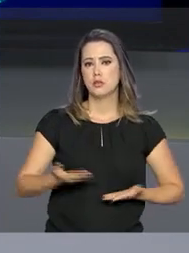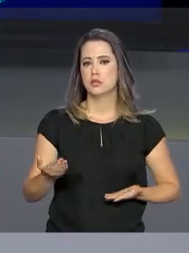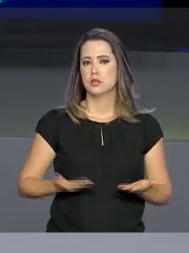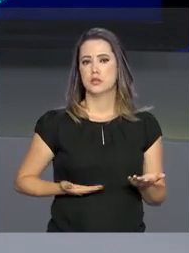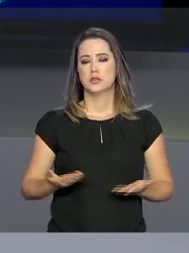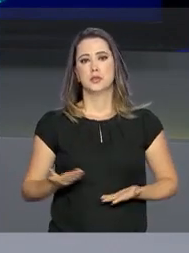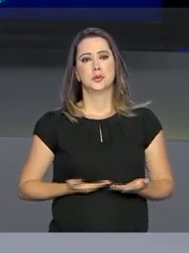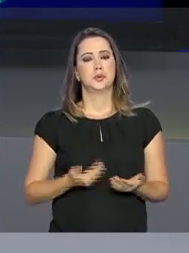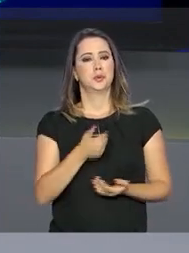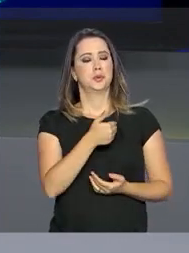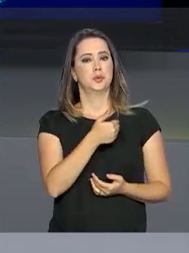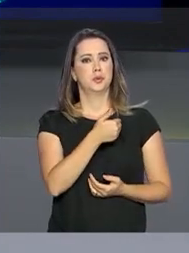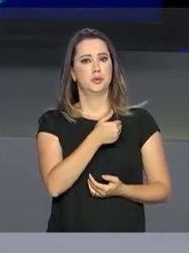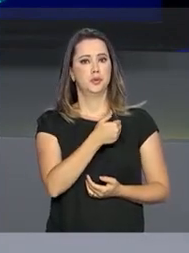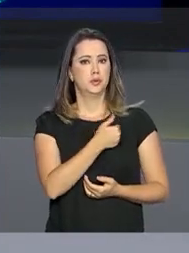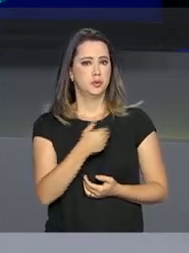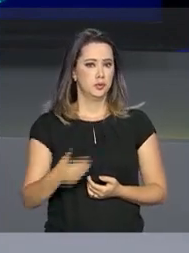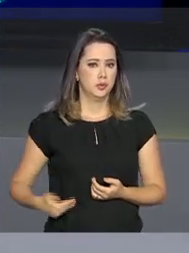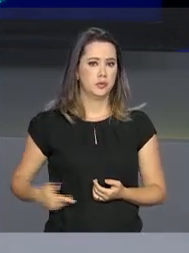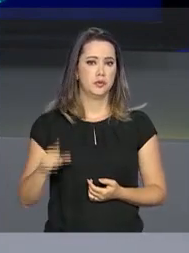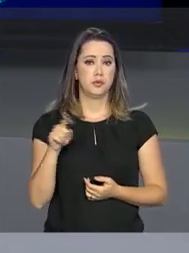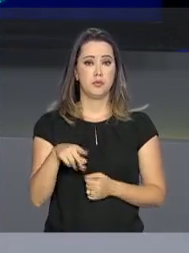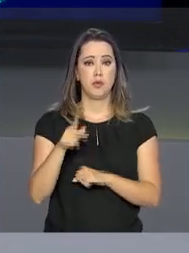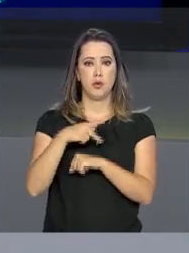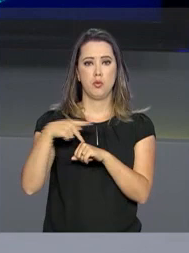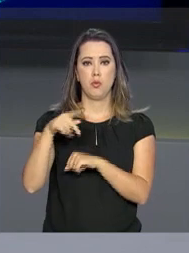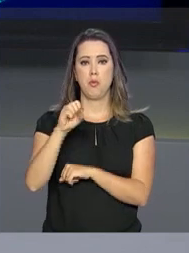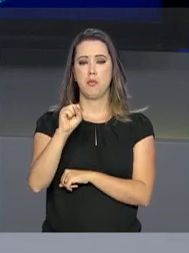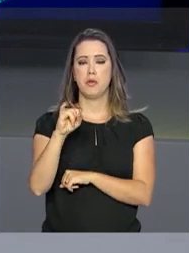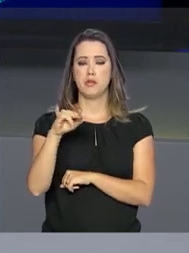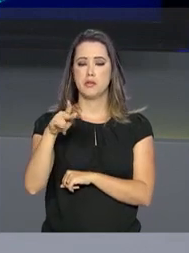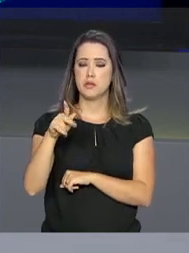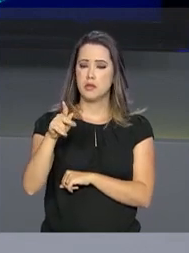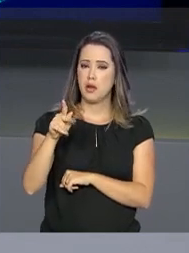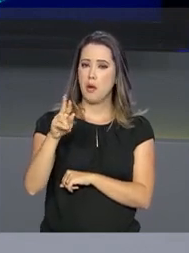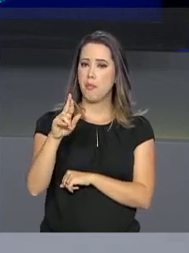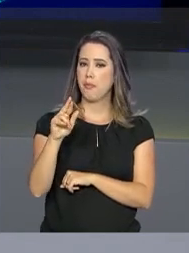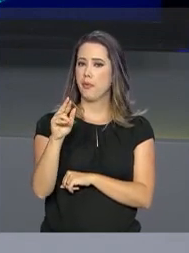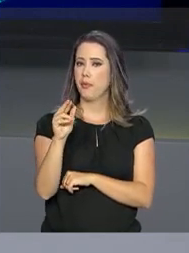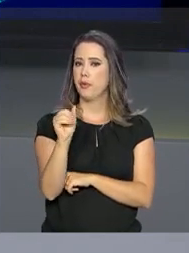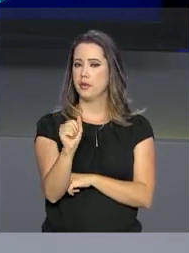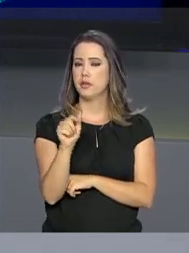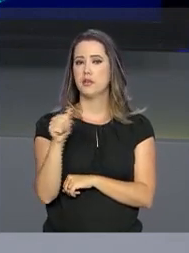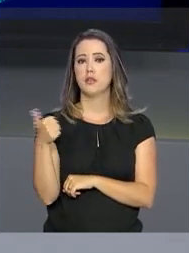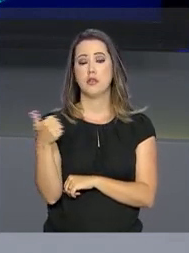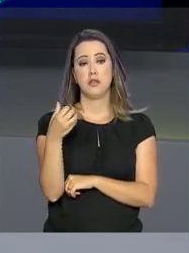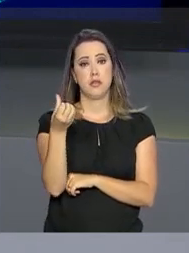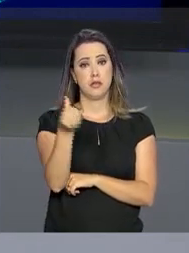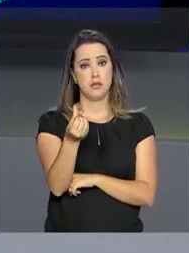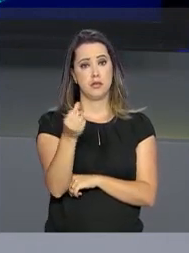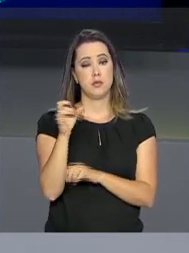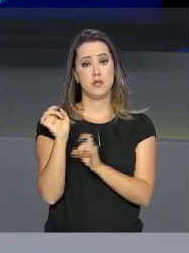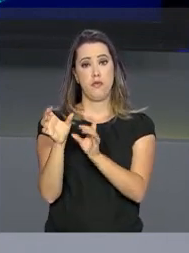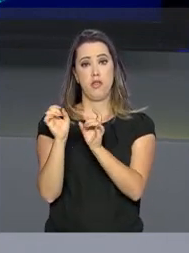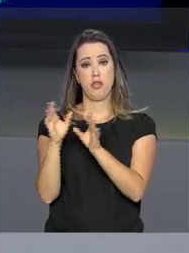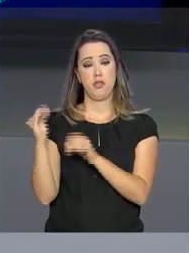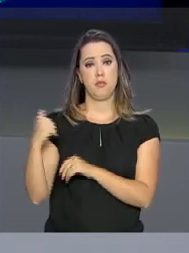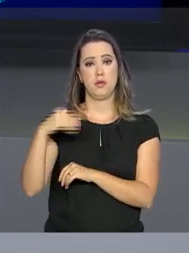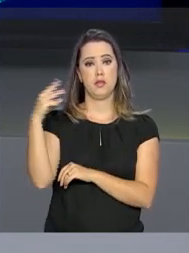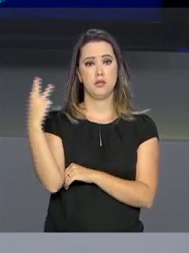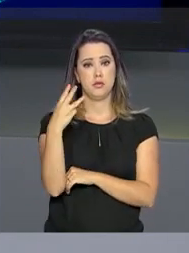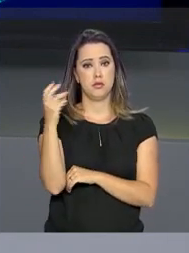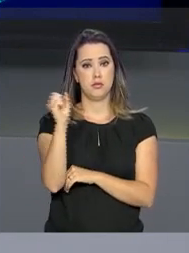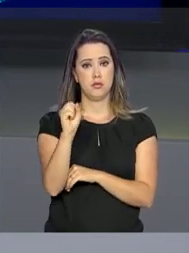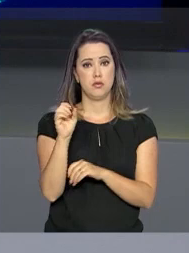compras governamentais cingapura é o décimo sexto destino das exportações brasileiras e o 38º principal